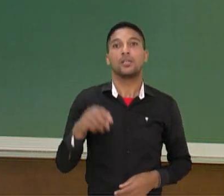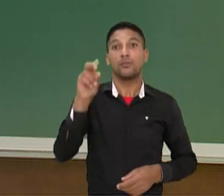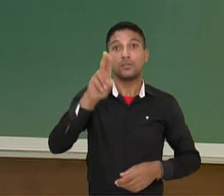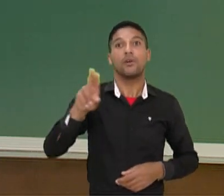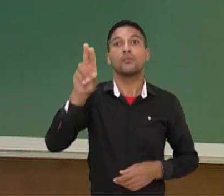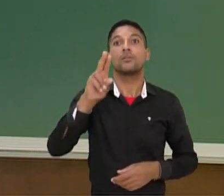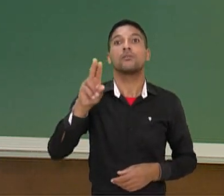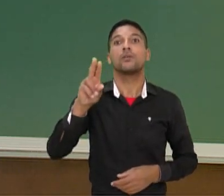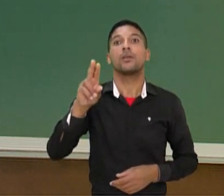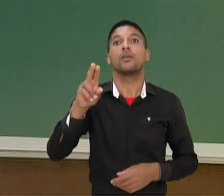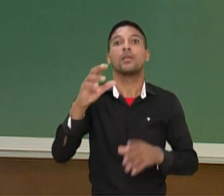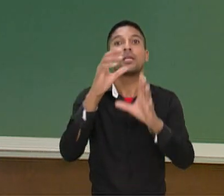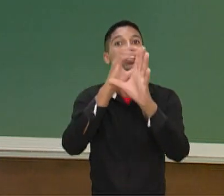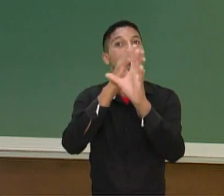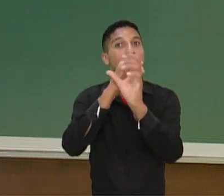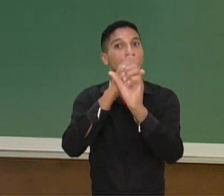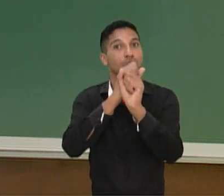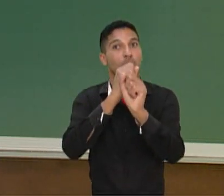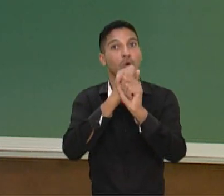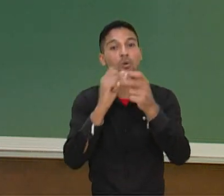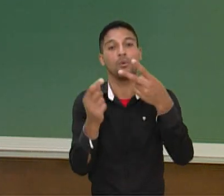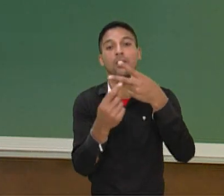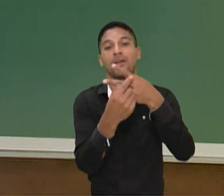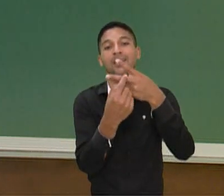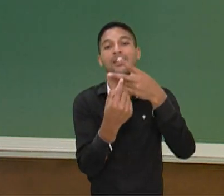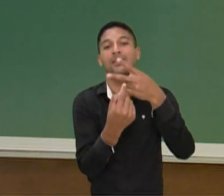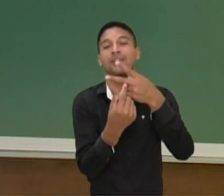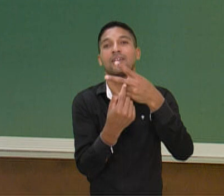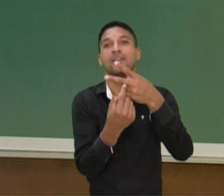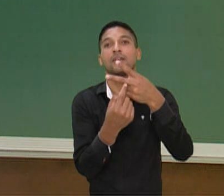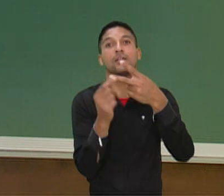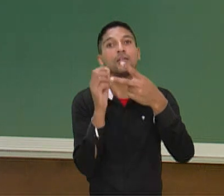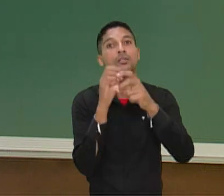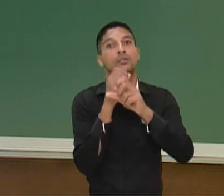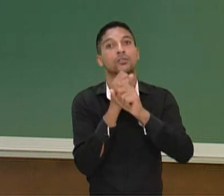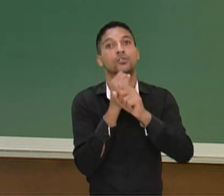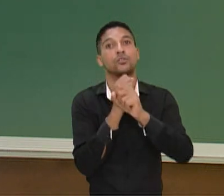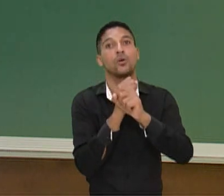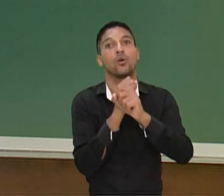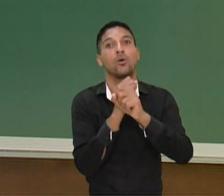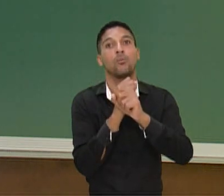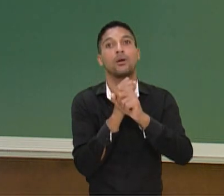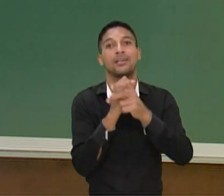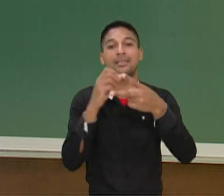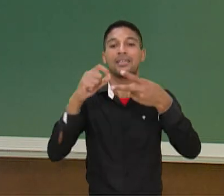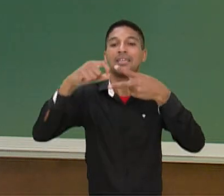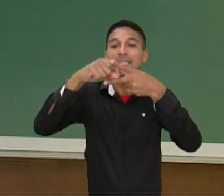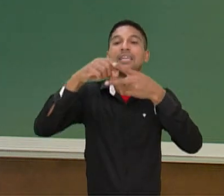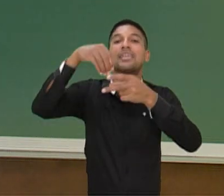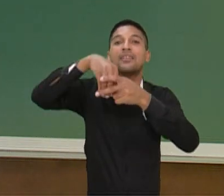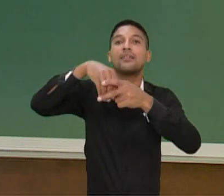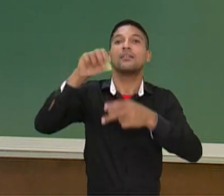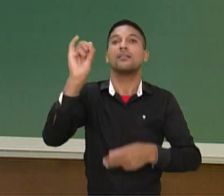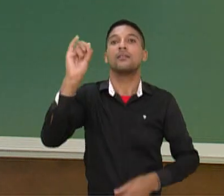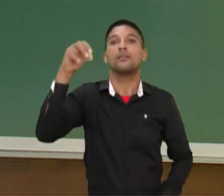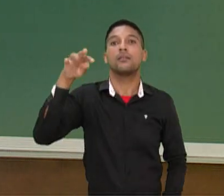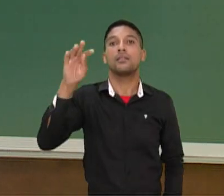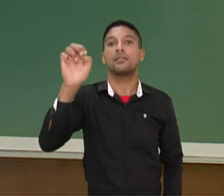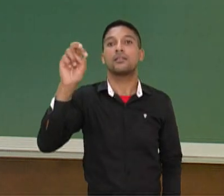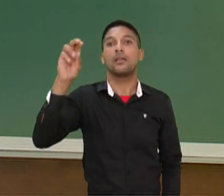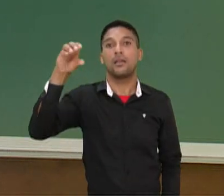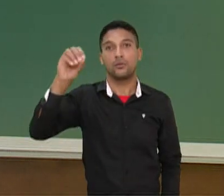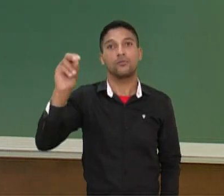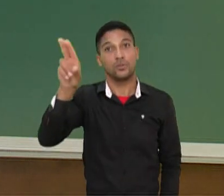ângulos internos. A soma. Então, você vai construindo a resolução. Se eu vou usar a soma dos ângulos internos, divide essa